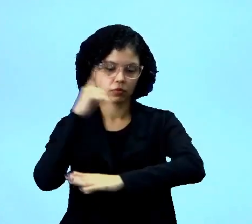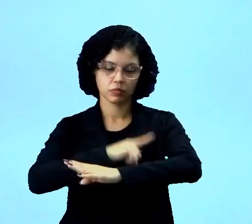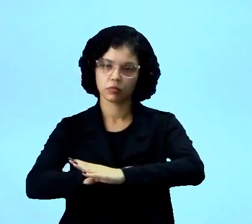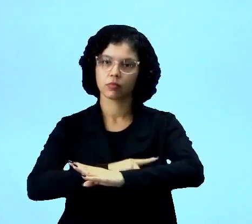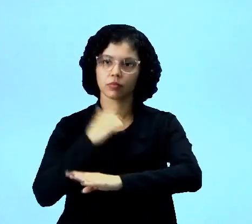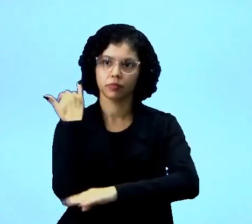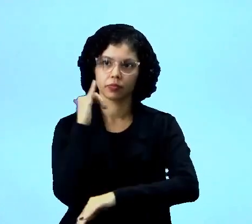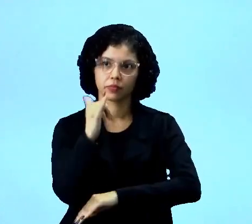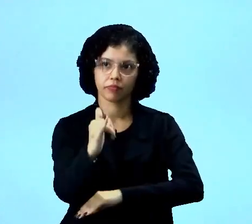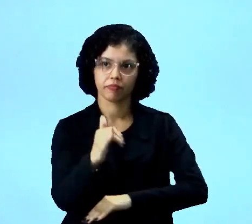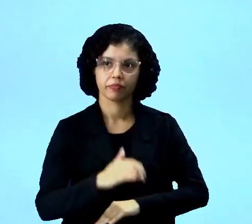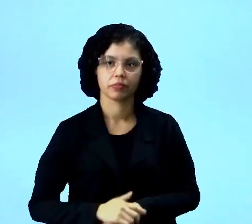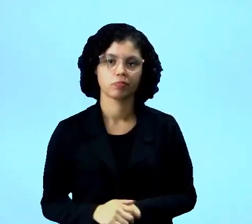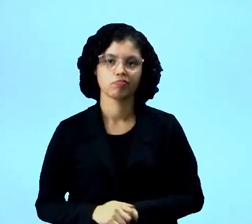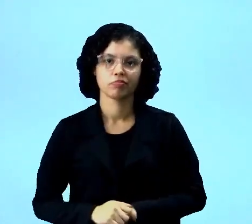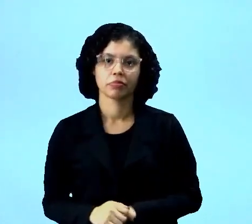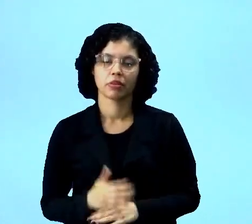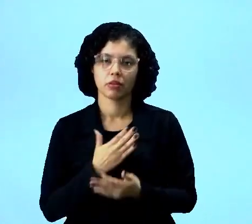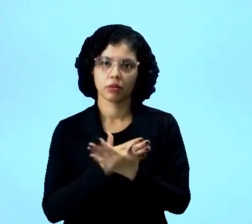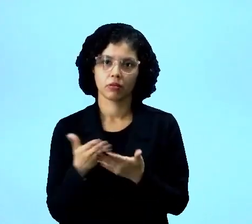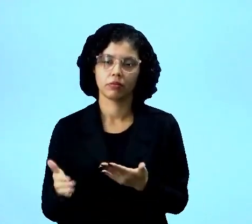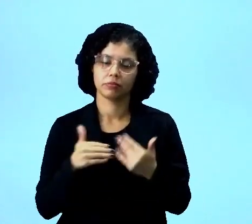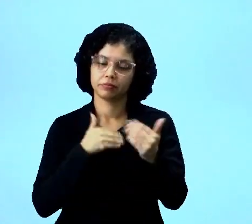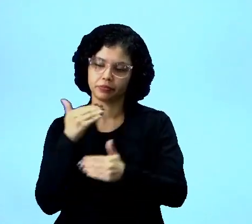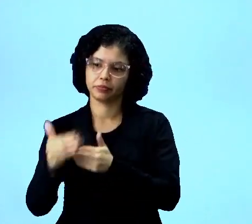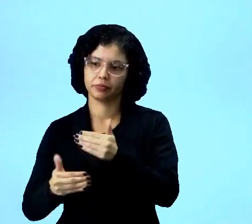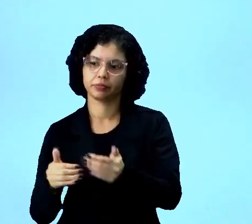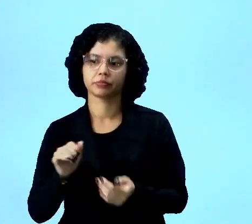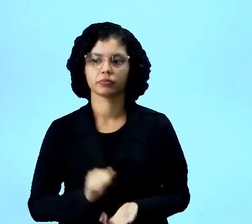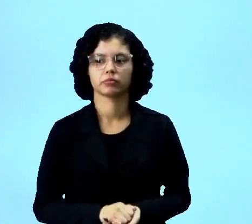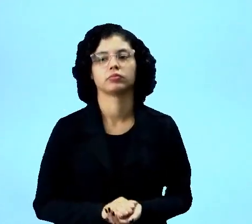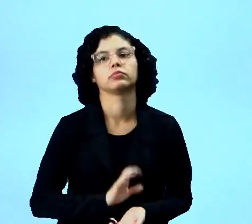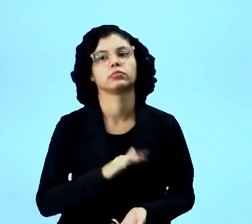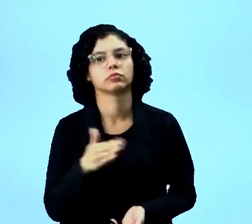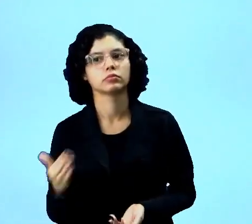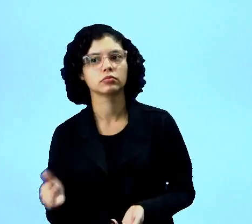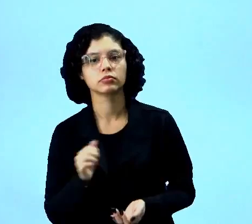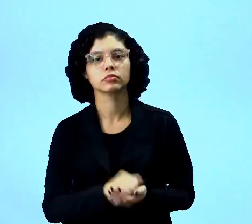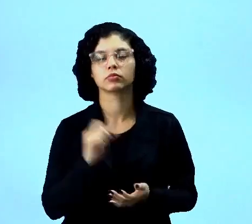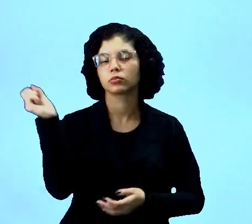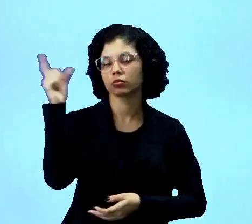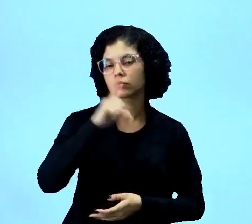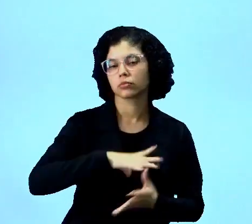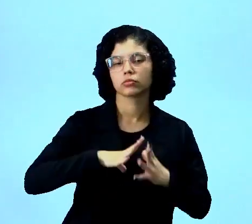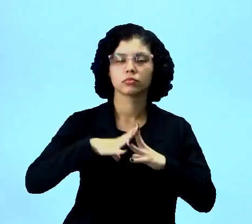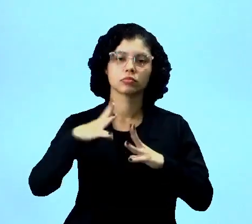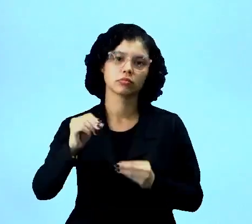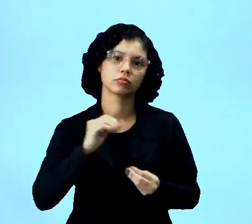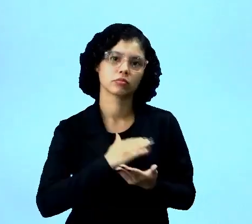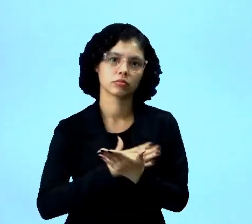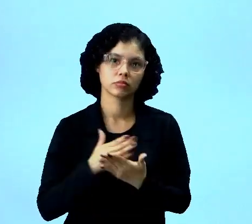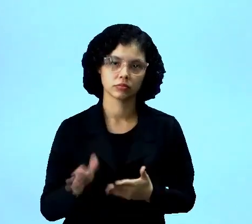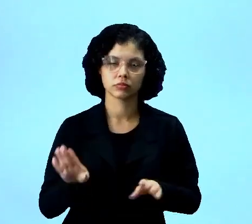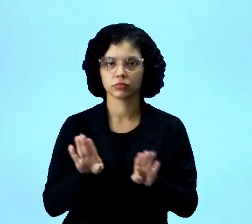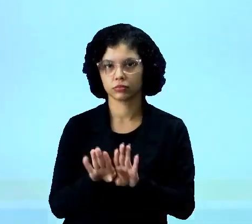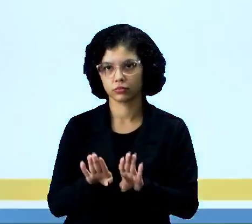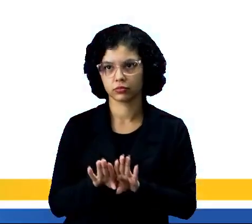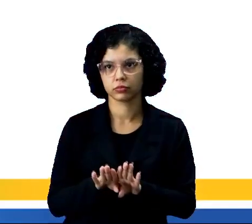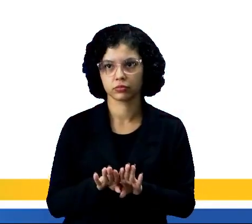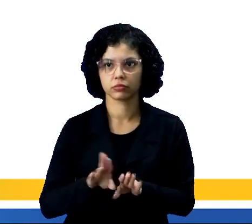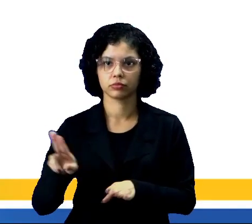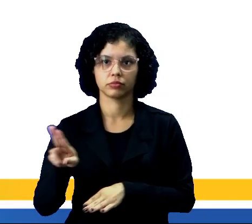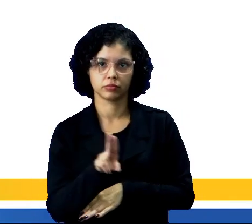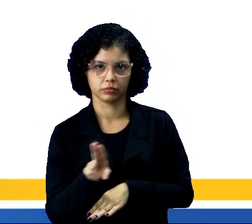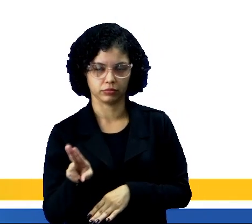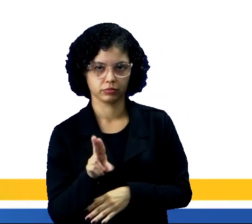chegada da energia solar. Então, ela começa a fazer um processo. E quando o Sol ele some, então começa então a